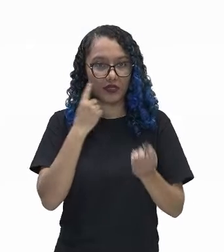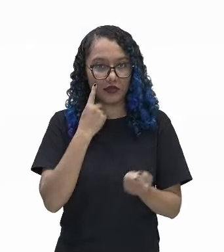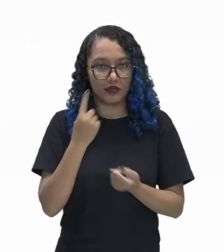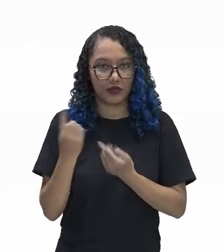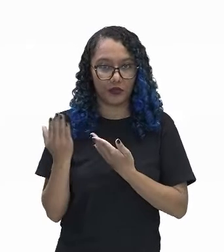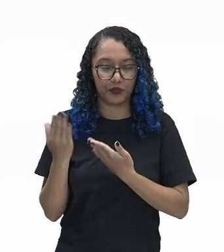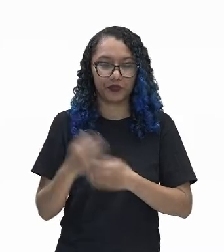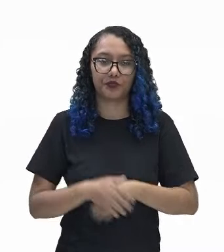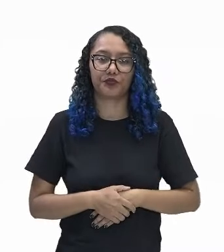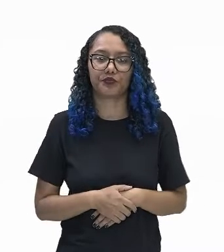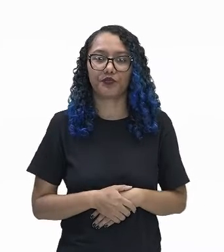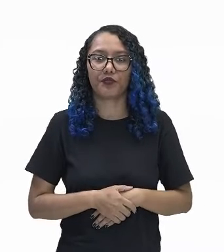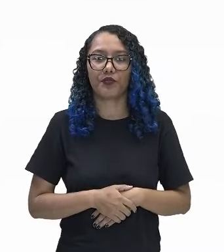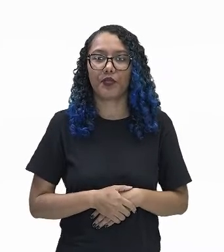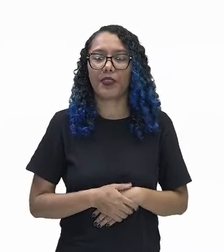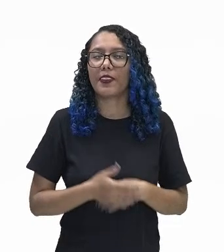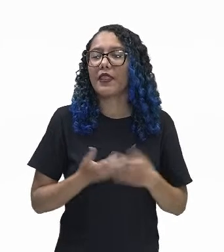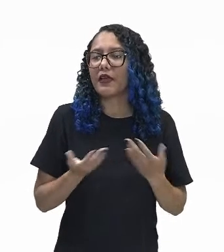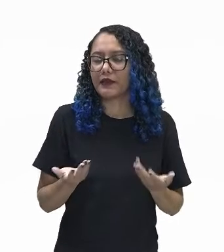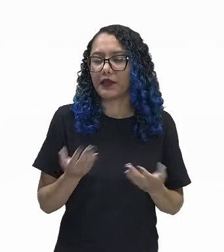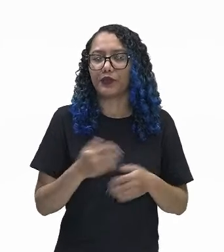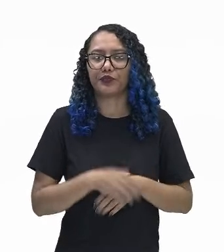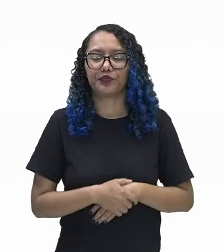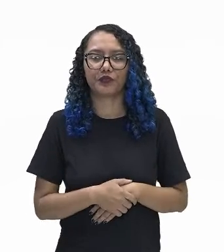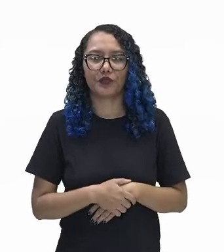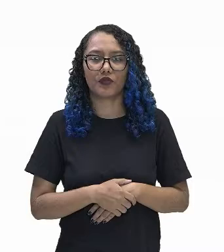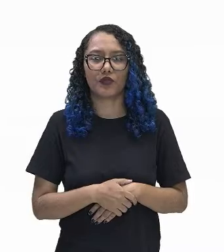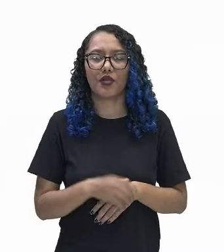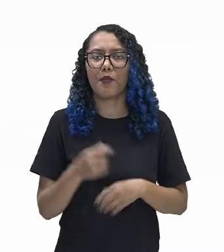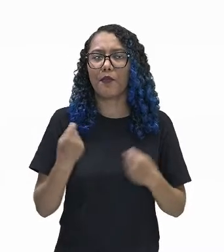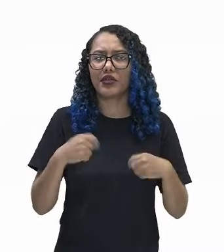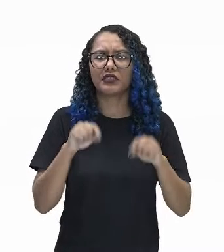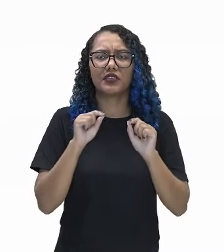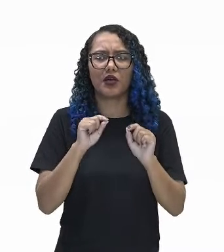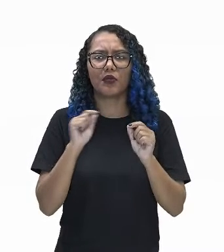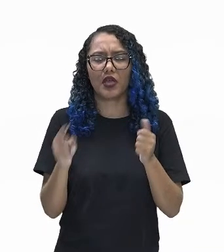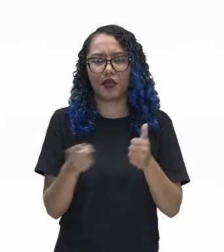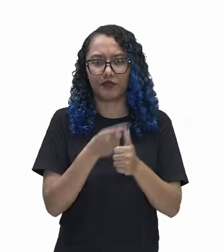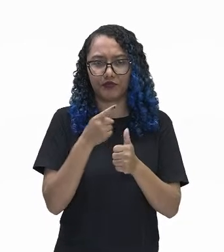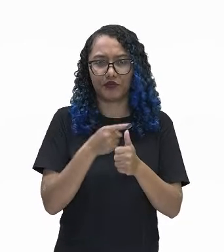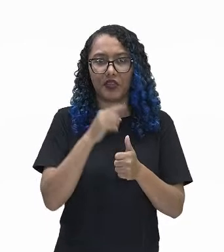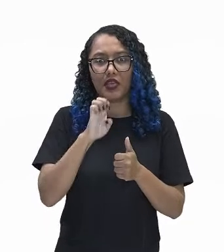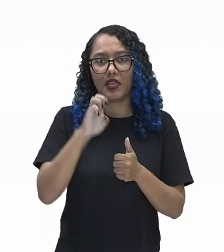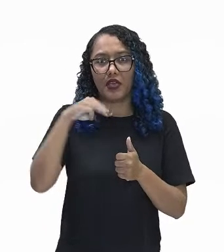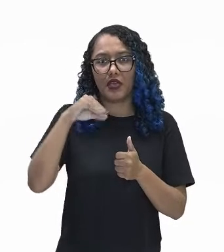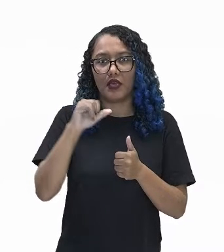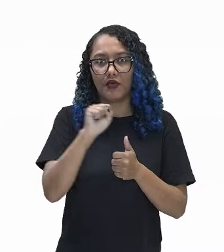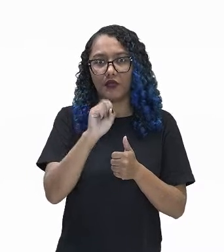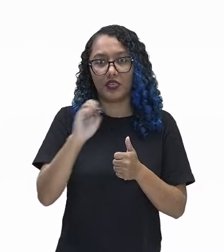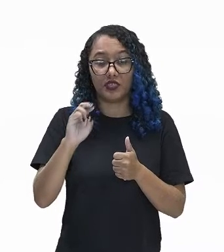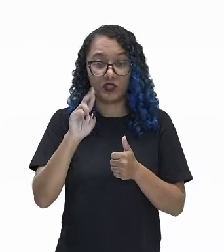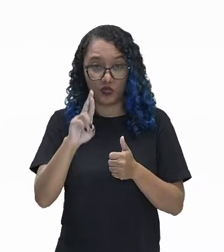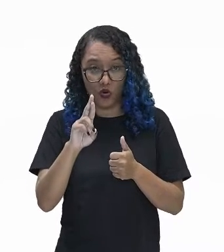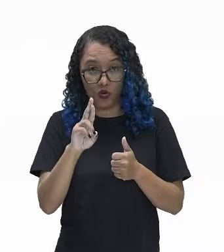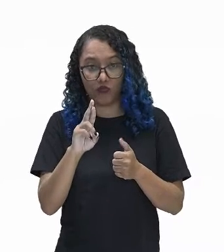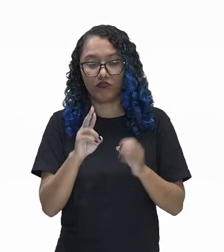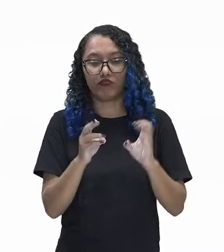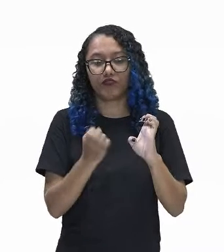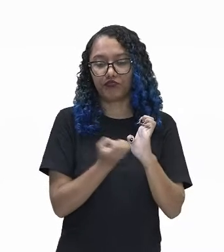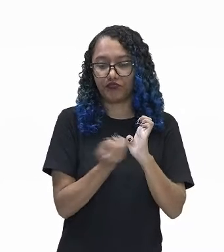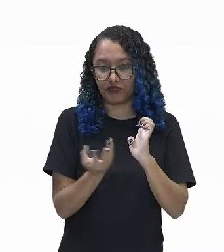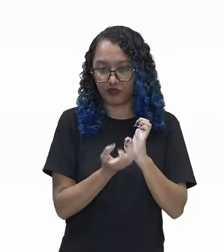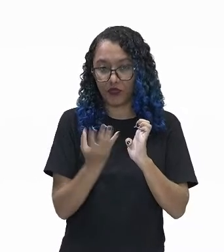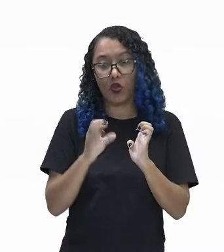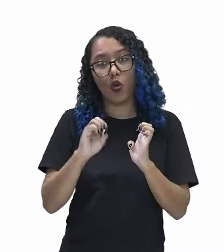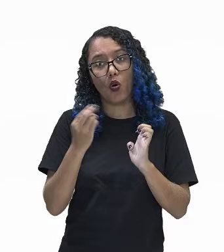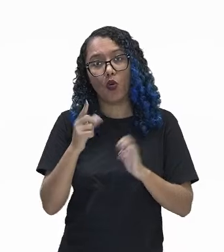só aí, olha. Quando a gente fala de comunicação, nós temos que ter o emissor, que nós chamamos também de locutor, que é